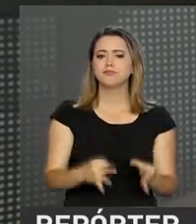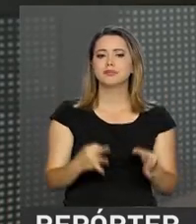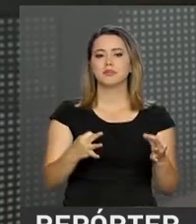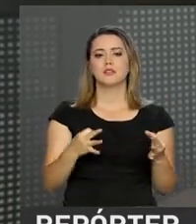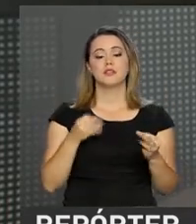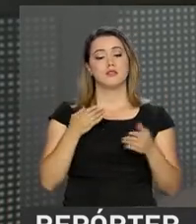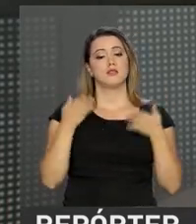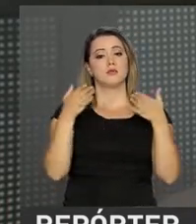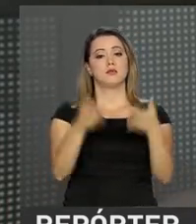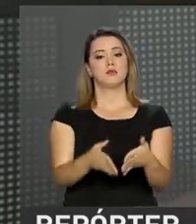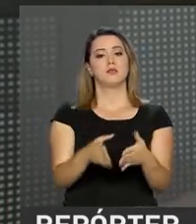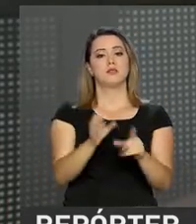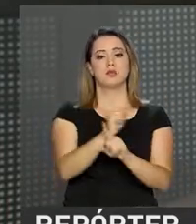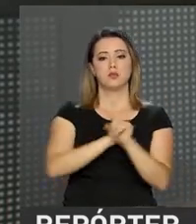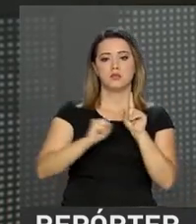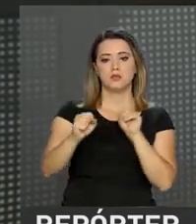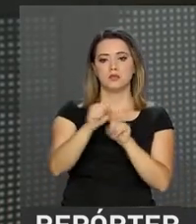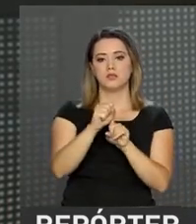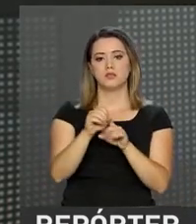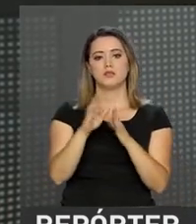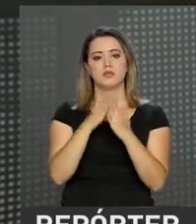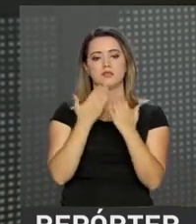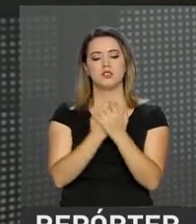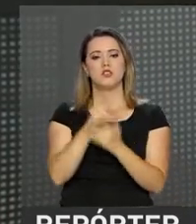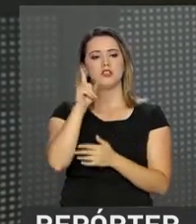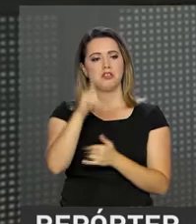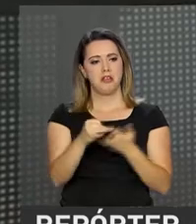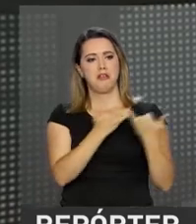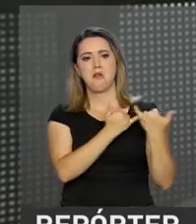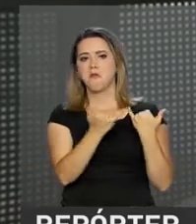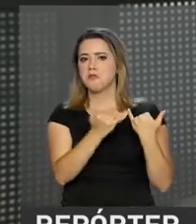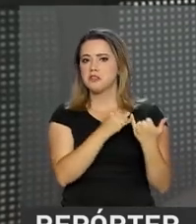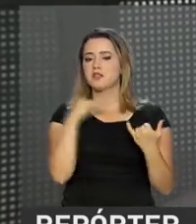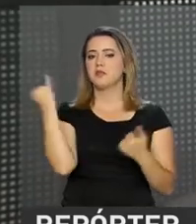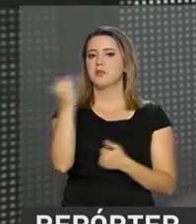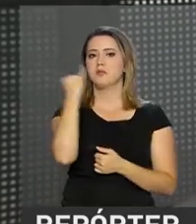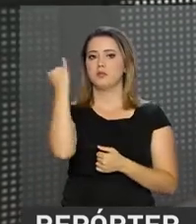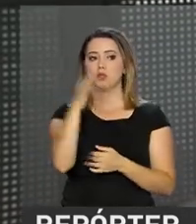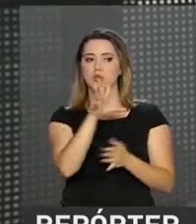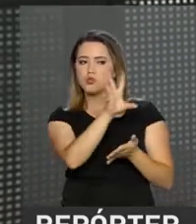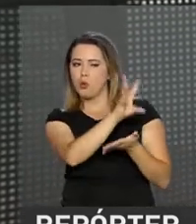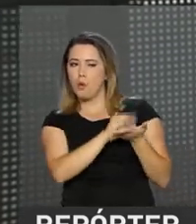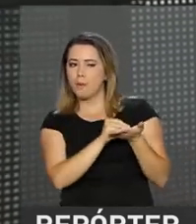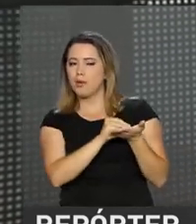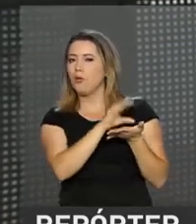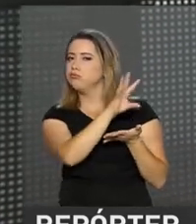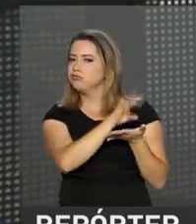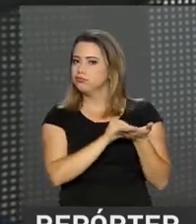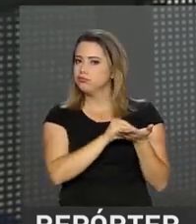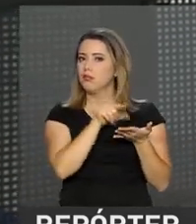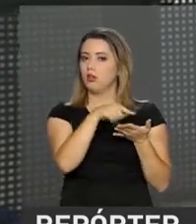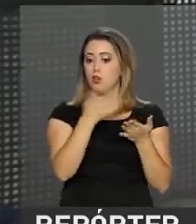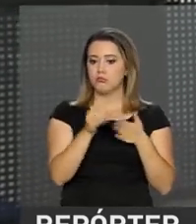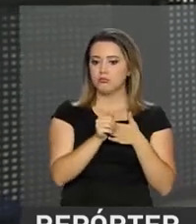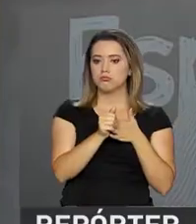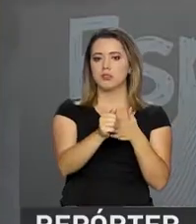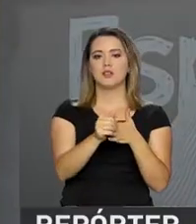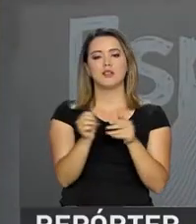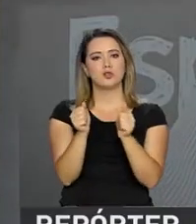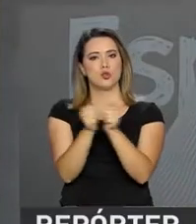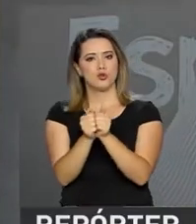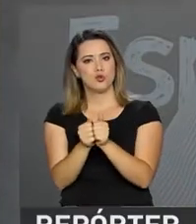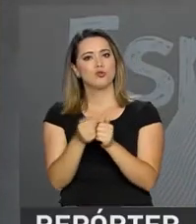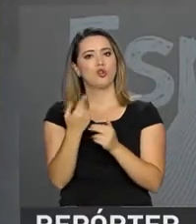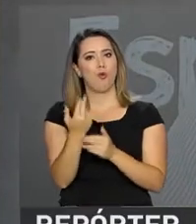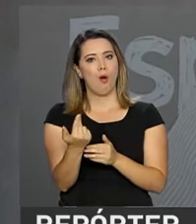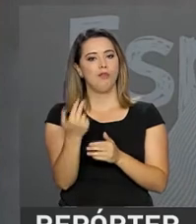das atividades até sociais da escola. É um modelo, ela teve outros como modelo e eu acho que ela consegue seguir isso aí também. E na